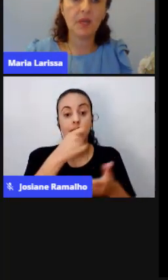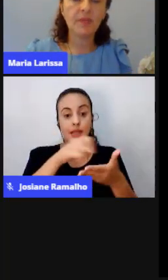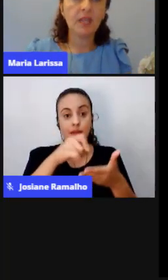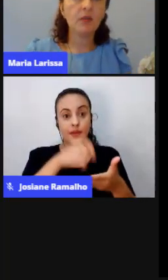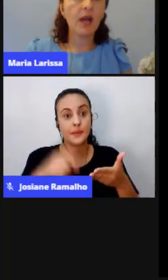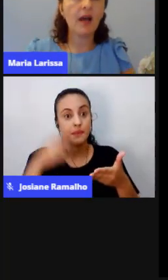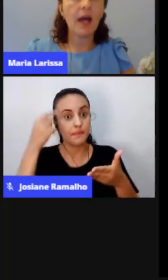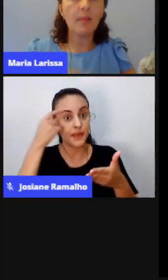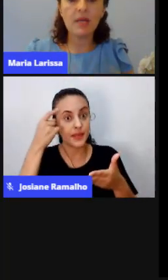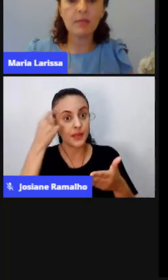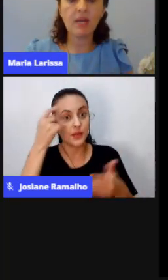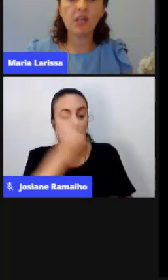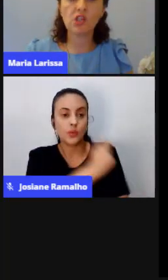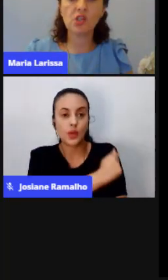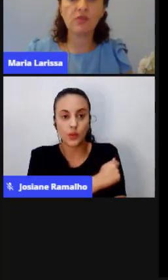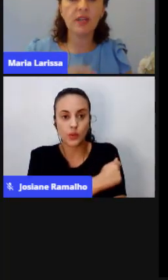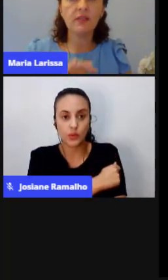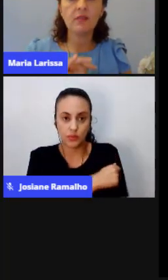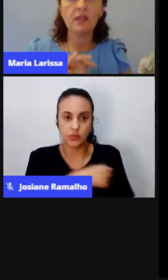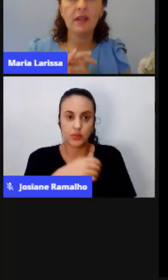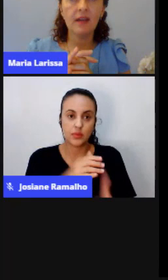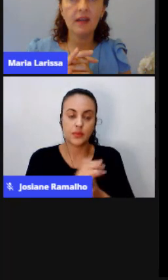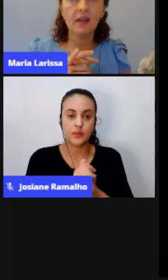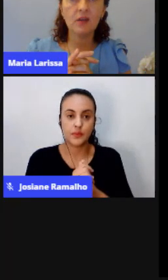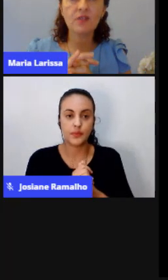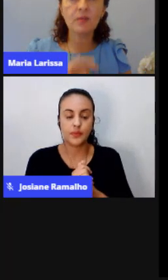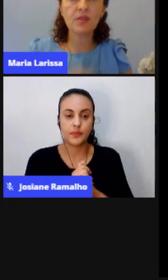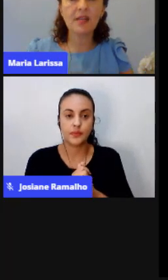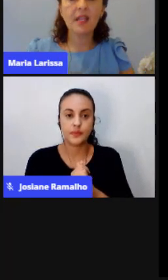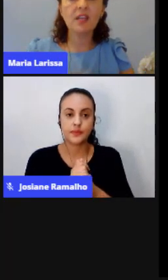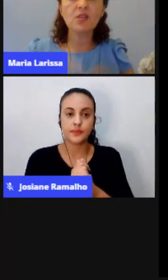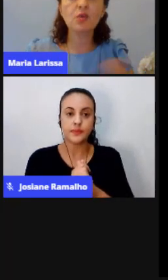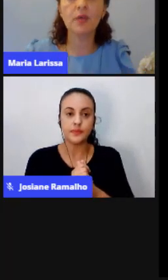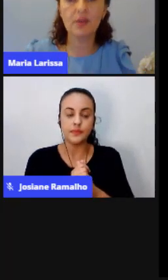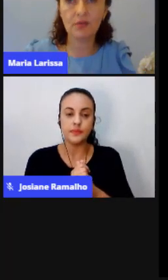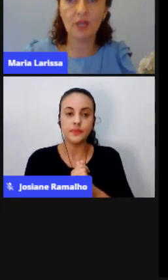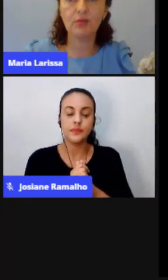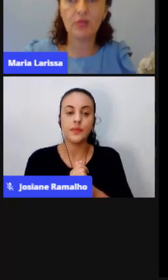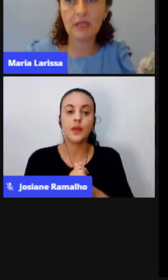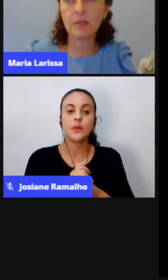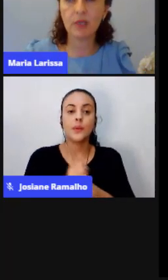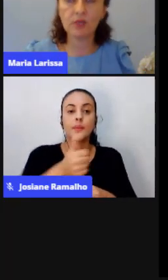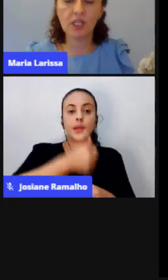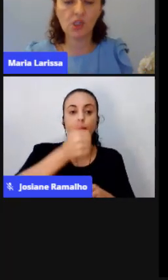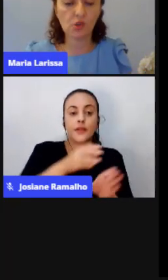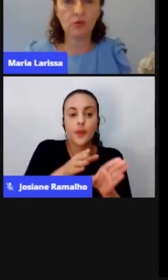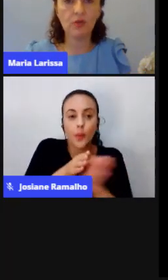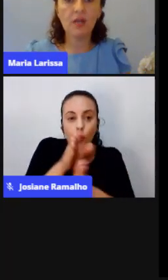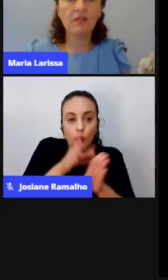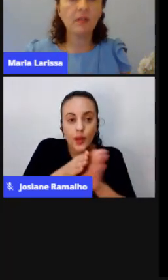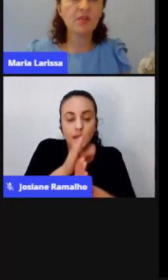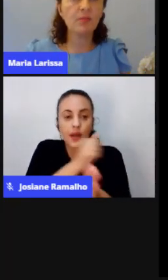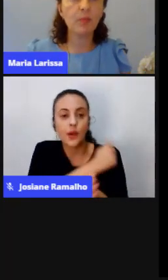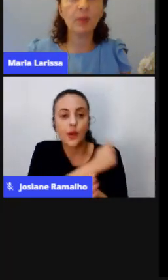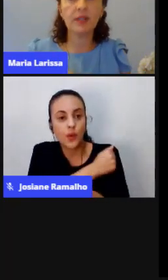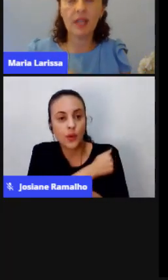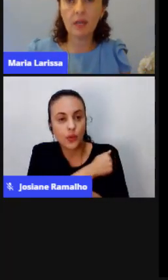aluno, né? Então, a primeira parte, a gente vai, nós vamos instruir o aluno a respeito daquele